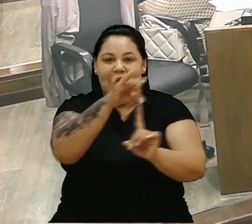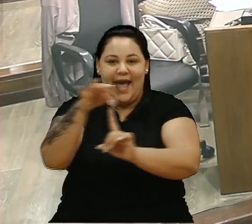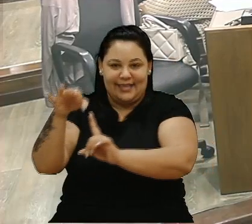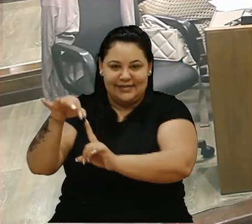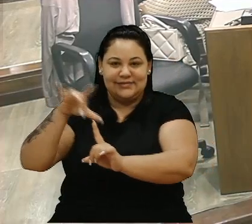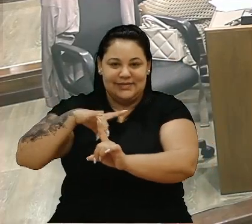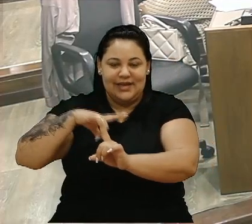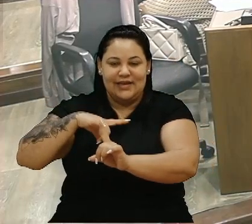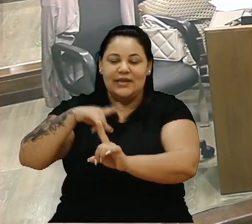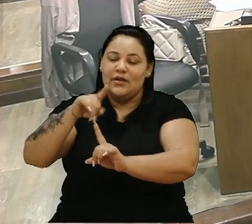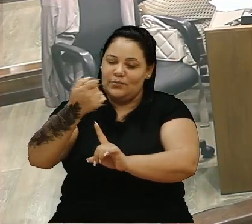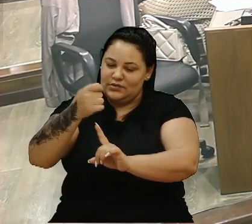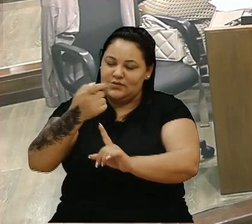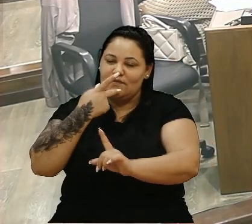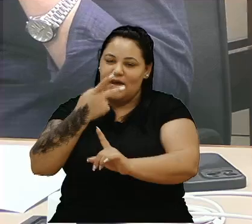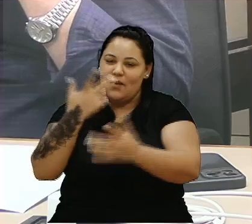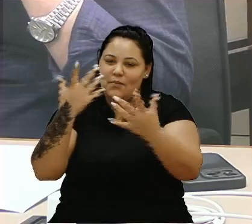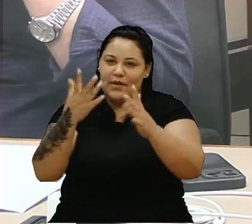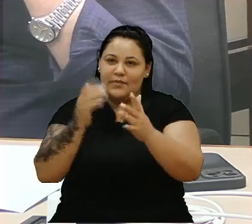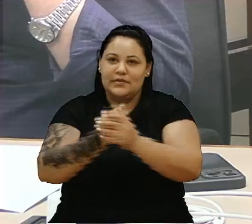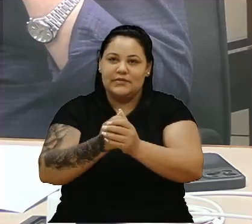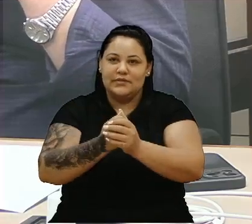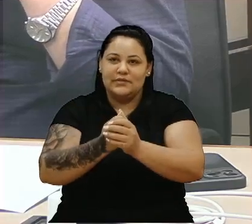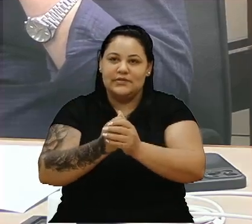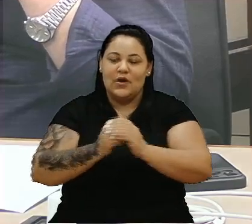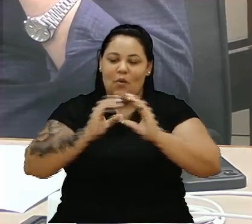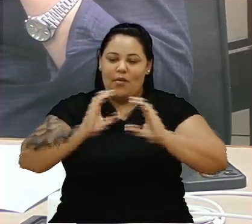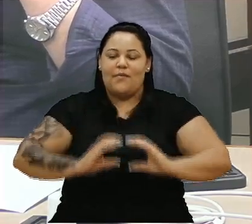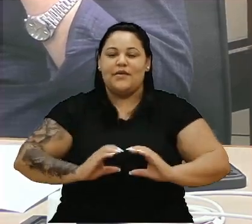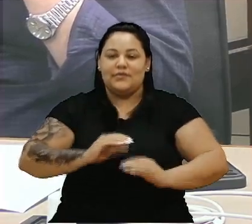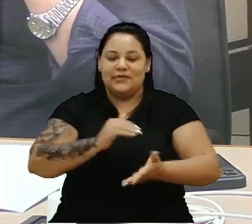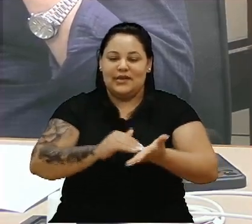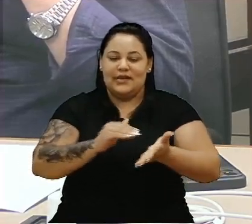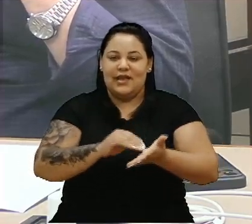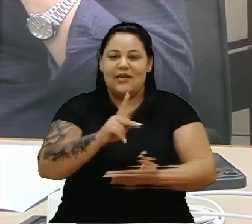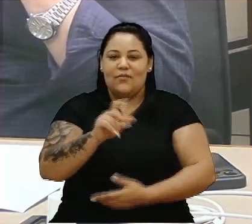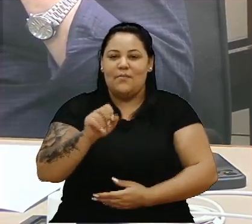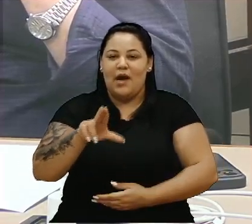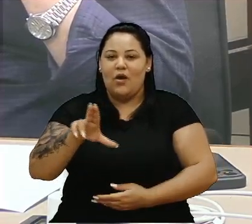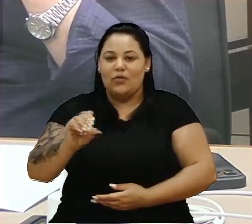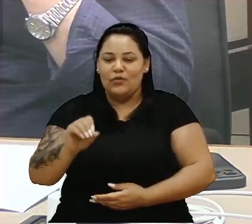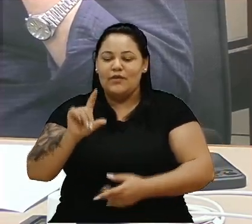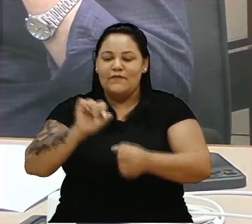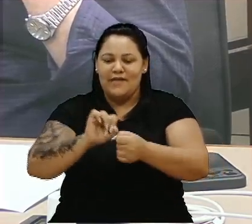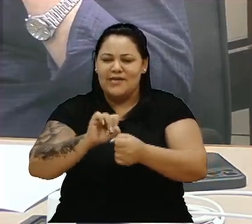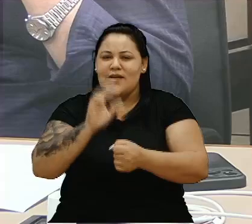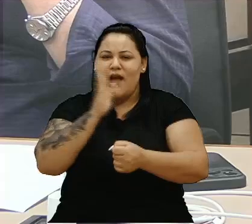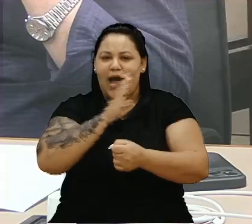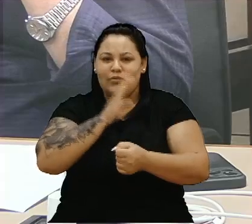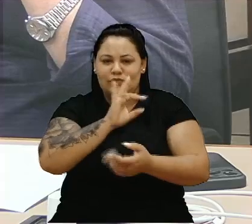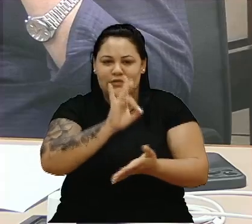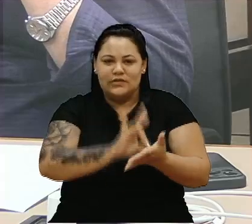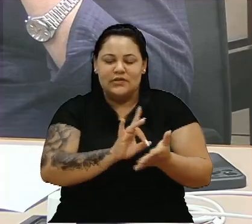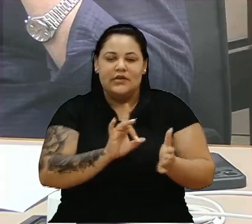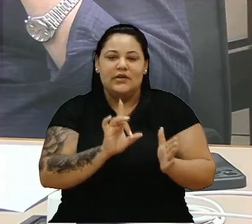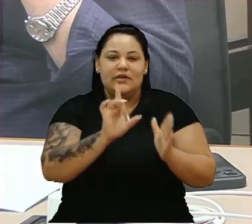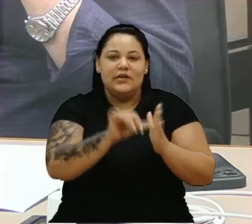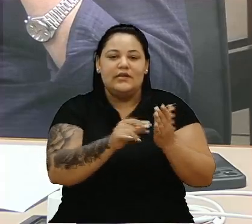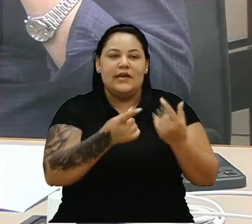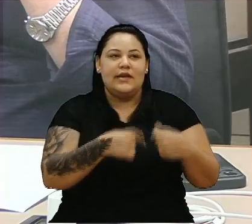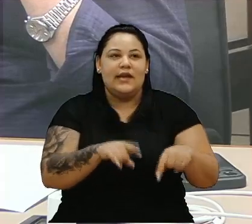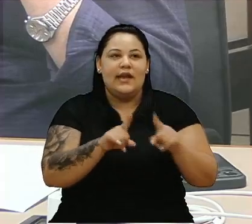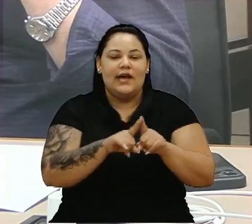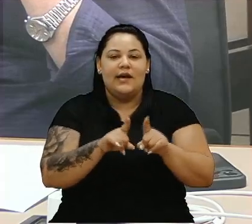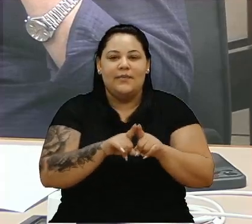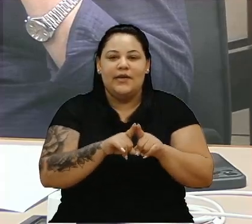aí eu tenho que elogiar aqui a postura do secretário Paulo, que foi muito bem, e implementou isso de imediato, depois apresentou até lá na EPI